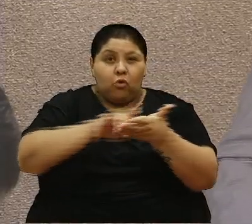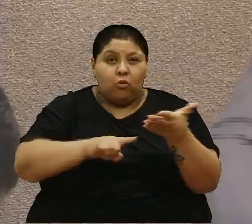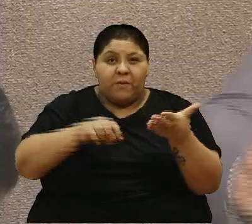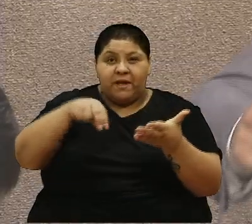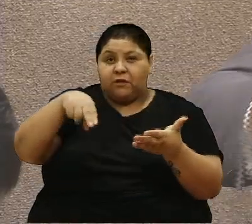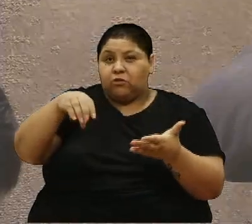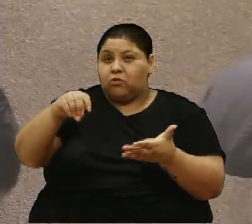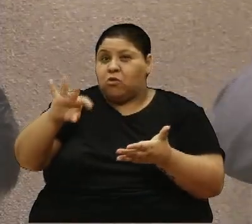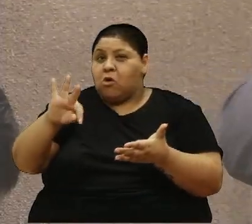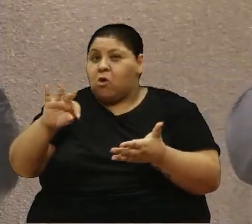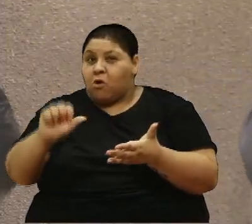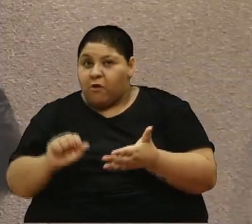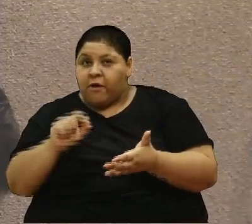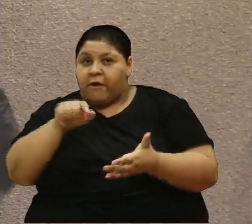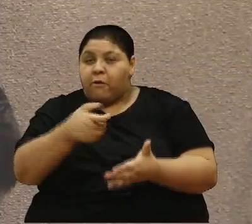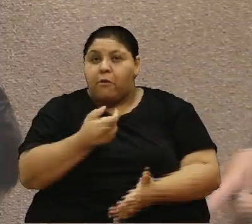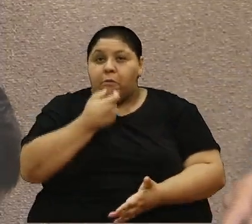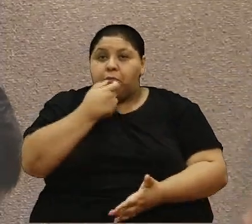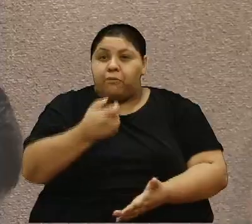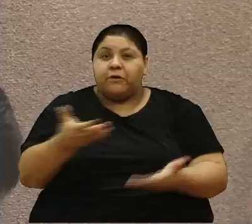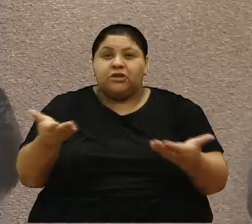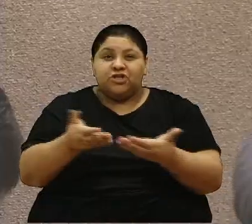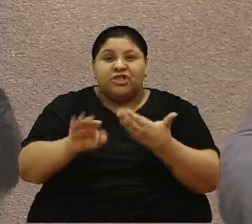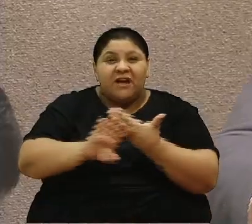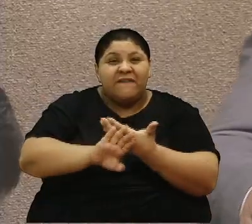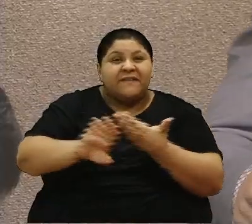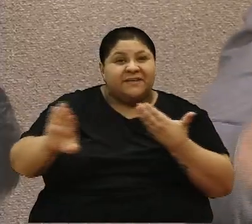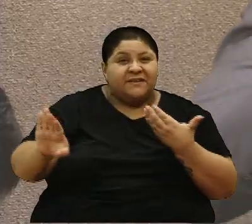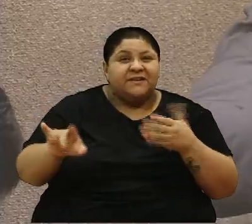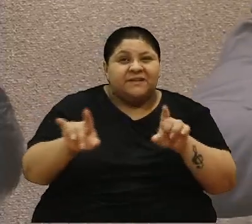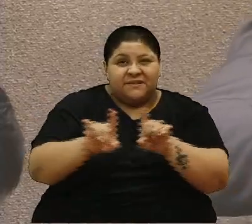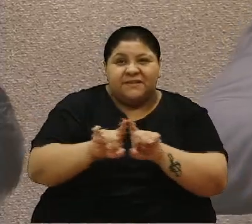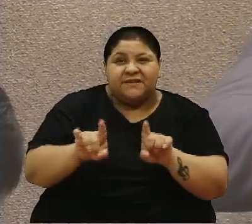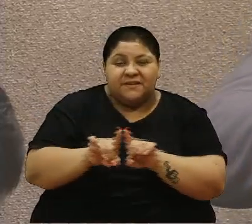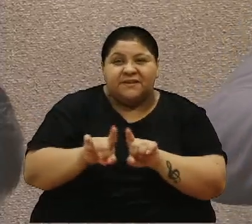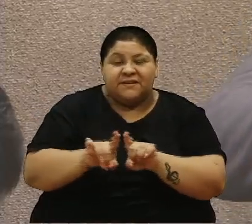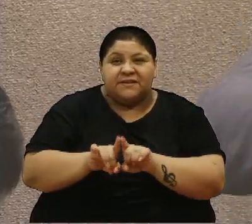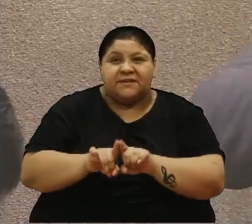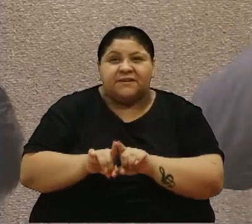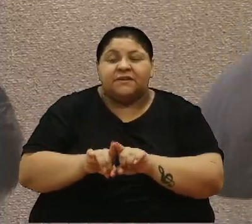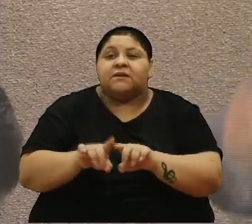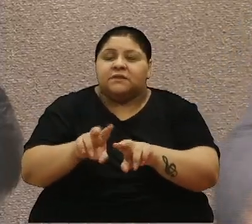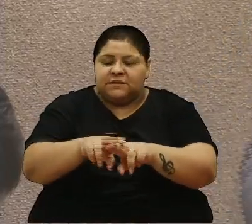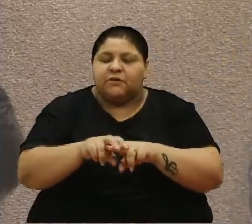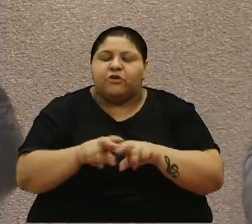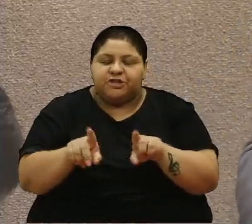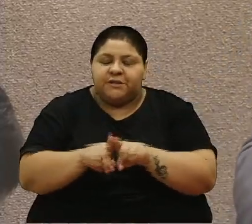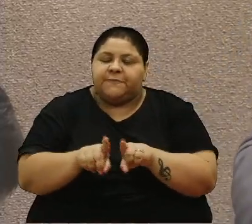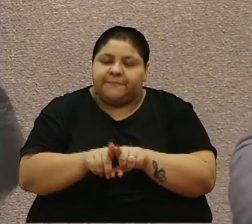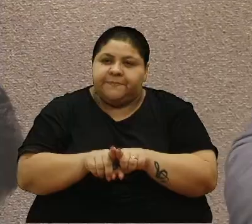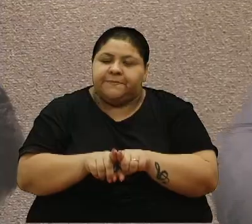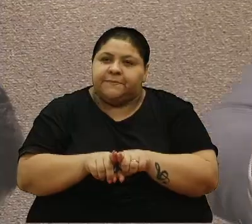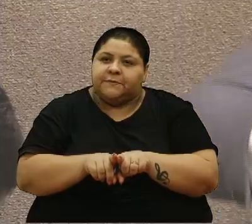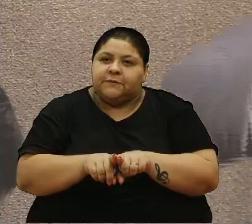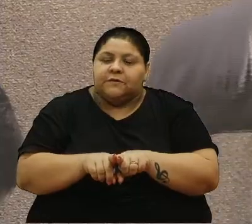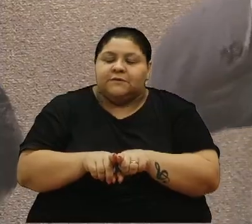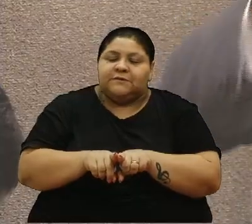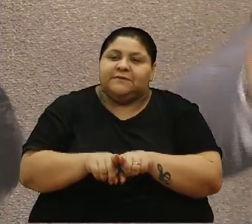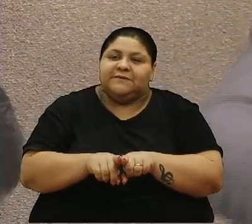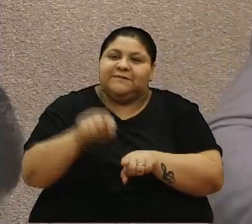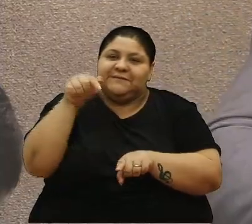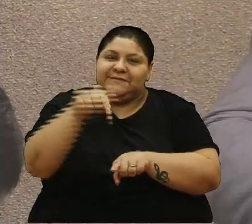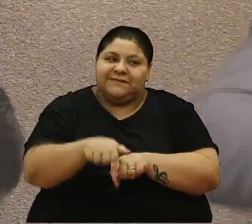disso. Este árbitro já foi afastado, inclusive. E por quê? Para que isso não se repita. Para que